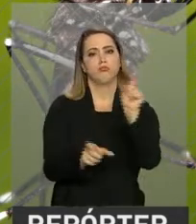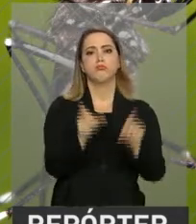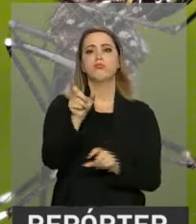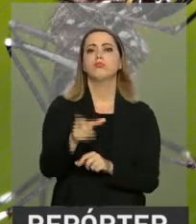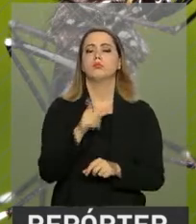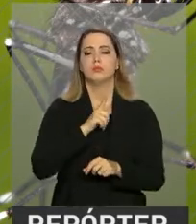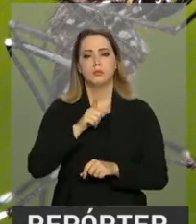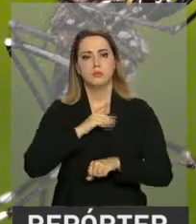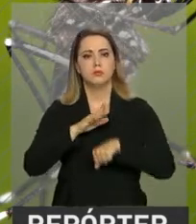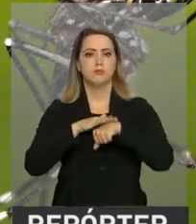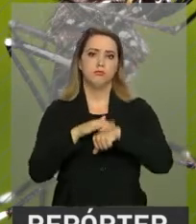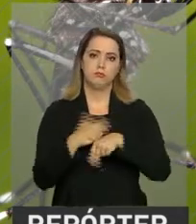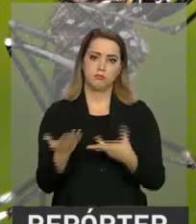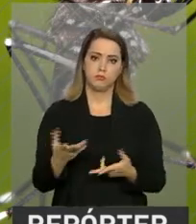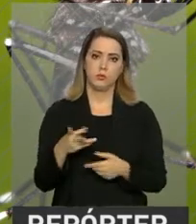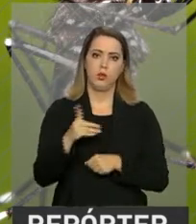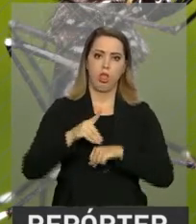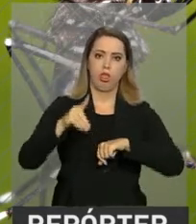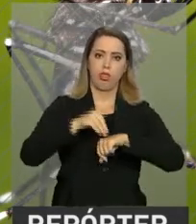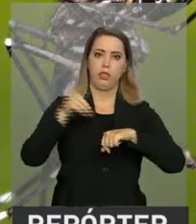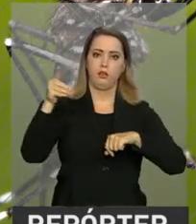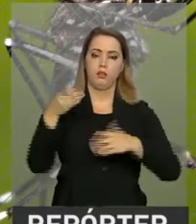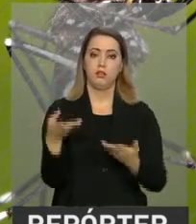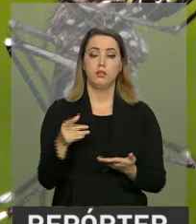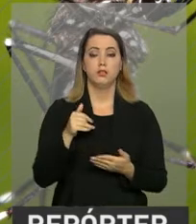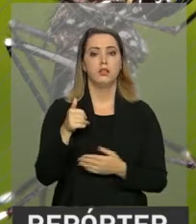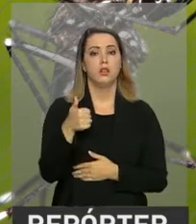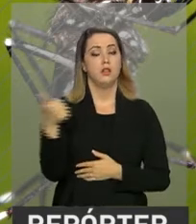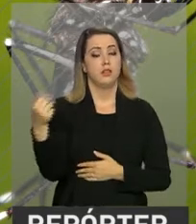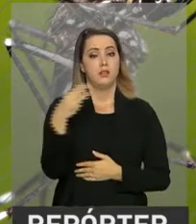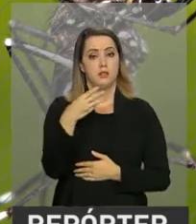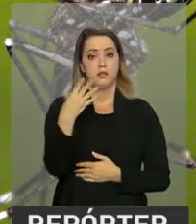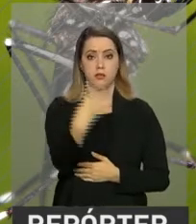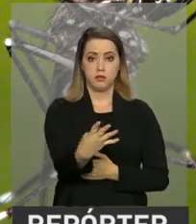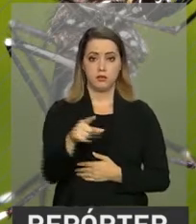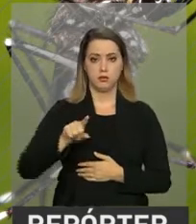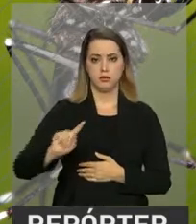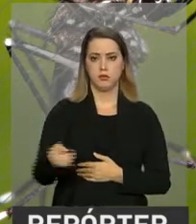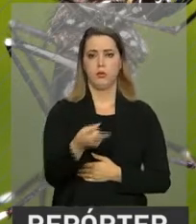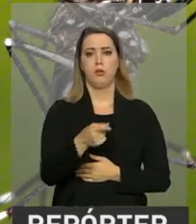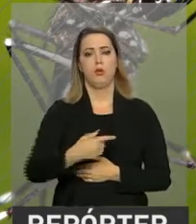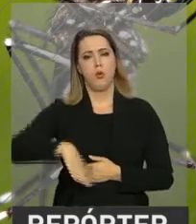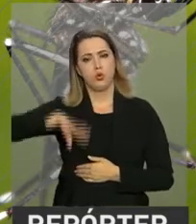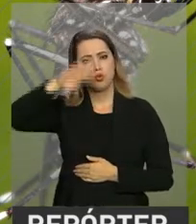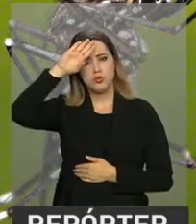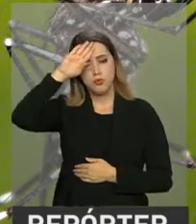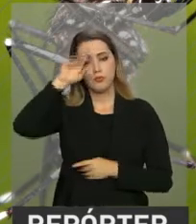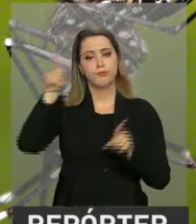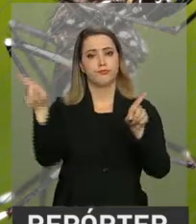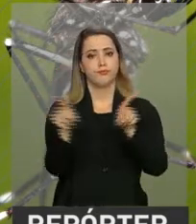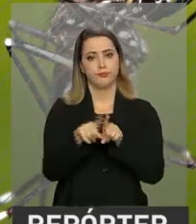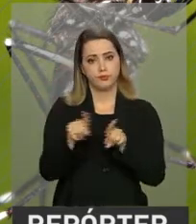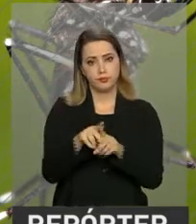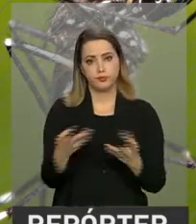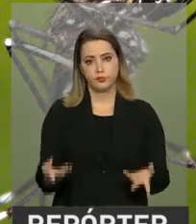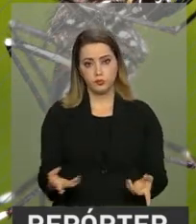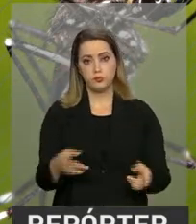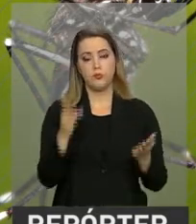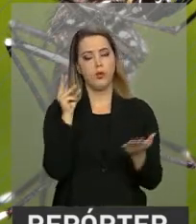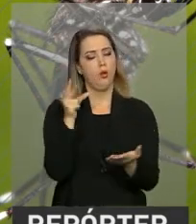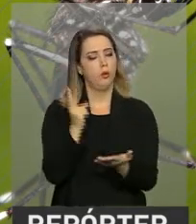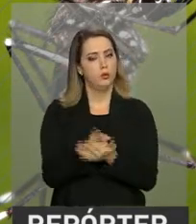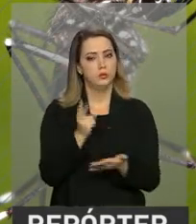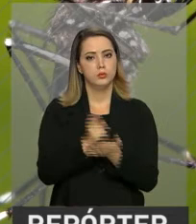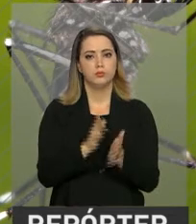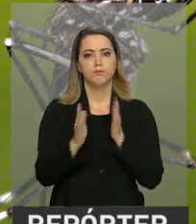casos de dengue cerca de 134 mil casos de febre chikungunya foram confirmados no mesmo